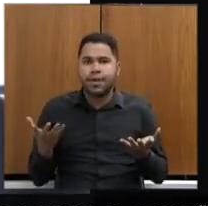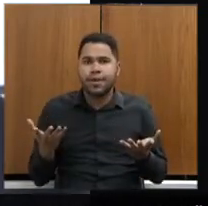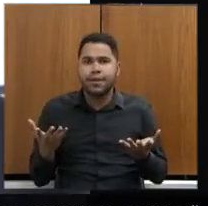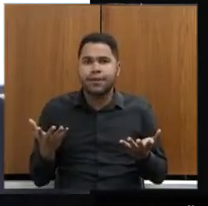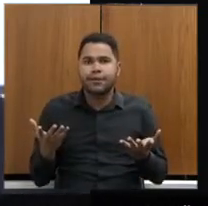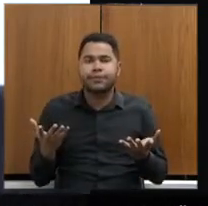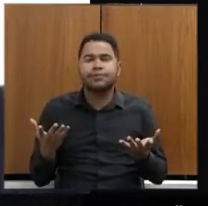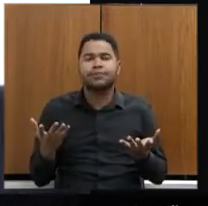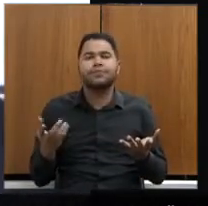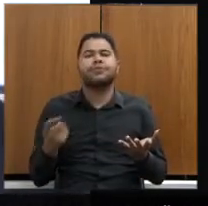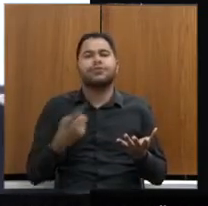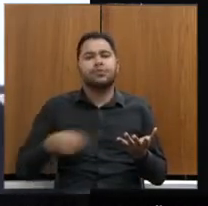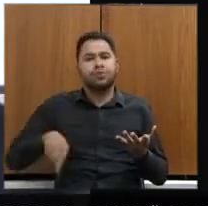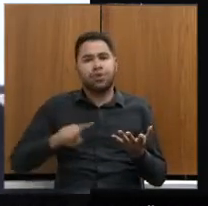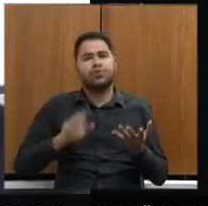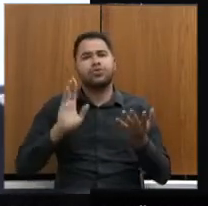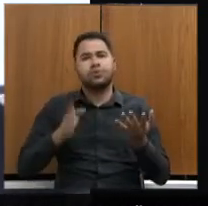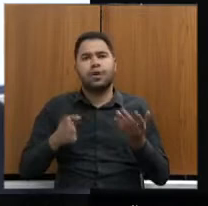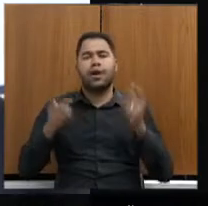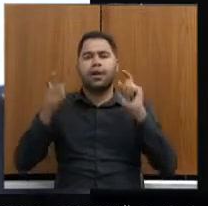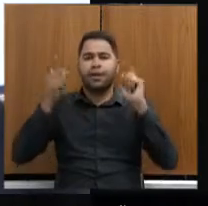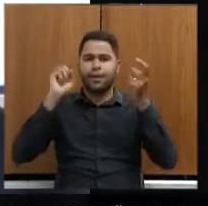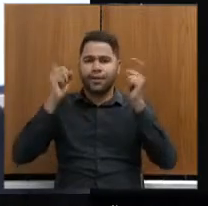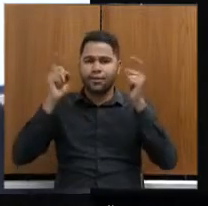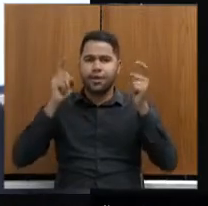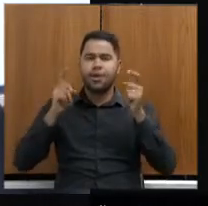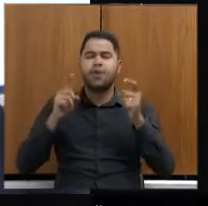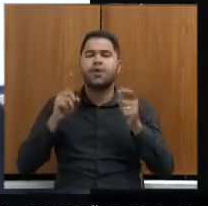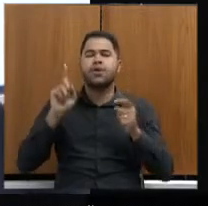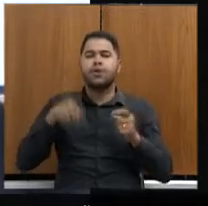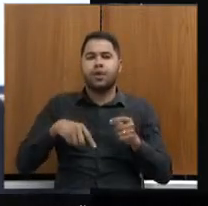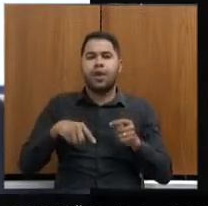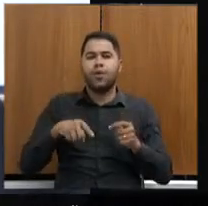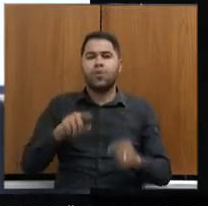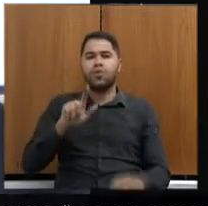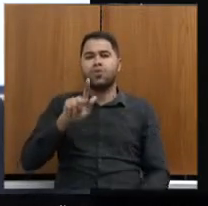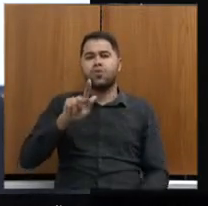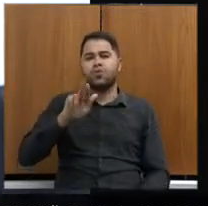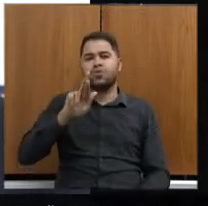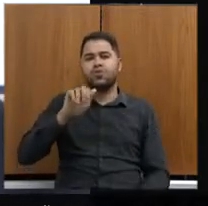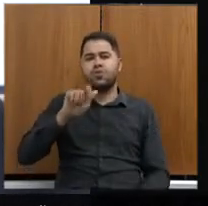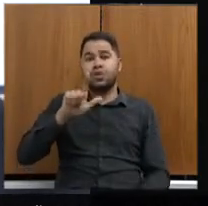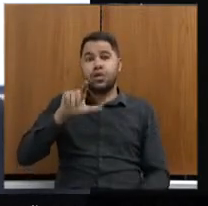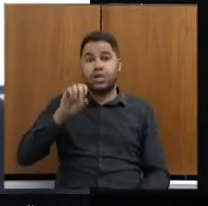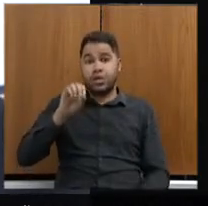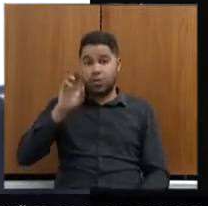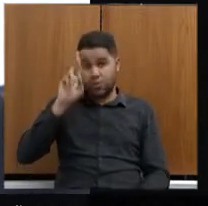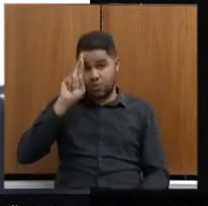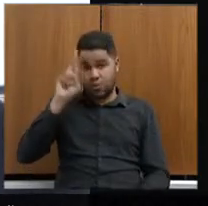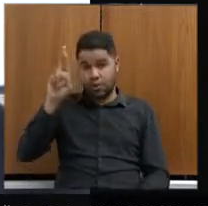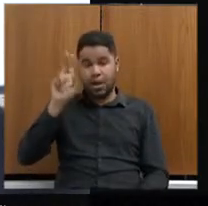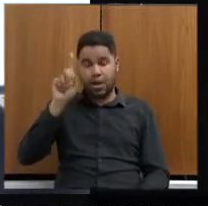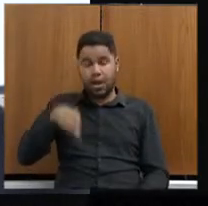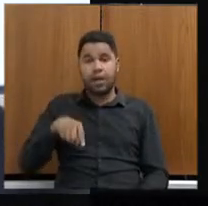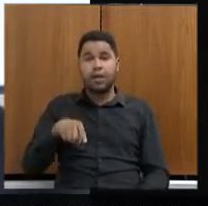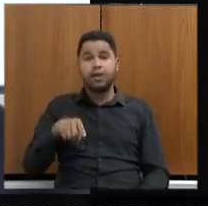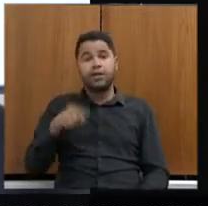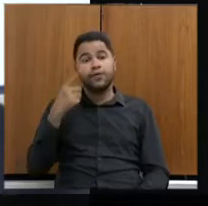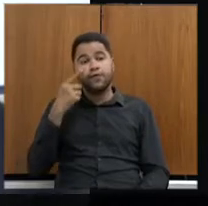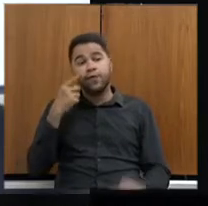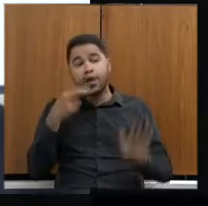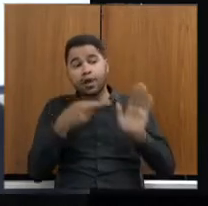nós fizemos a nossa audiência aí comandada pelo Comandante dreno e ficaram de Jesus vs resolução